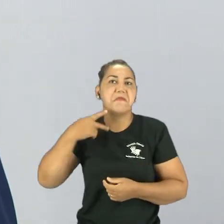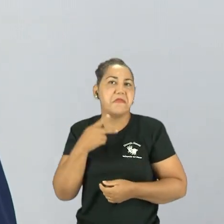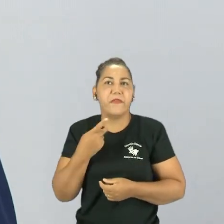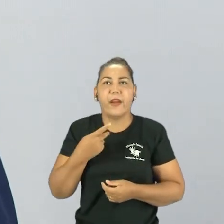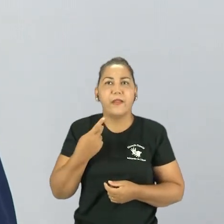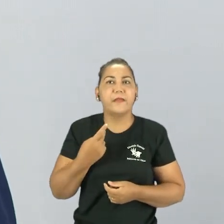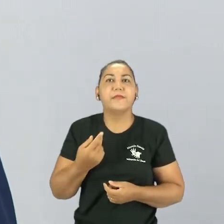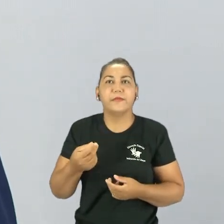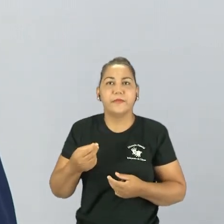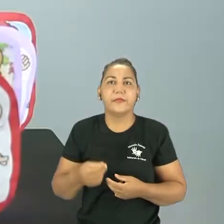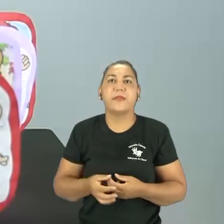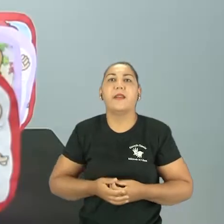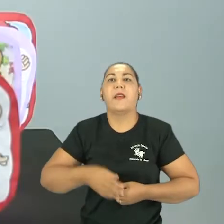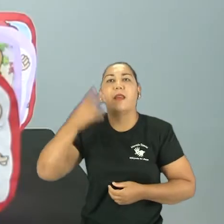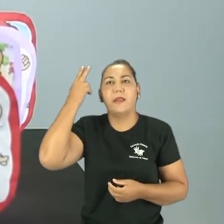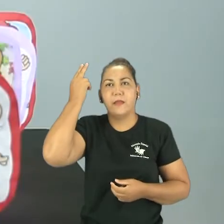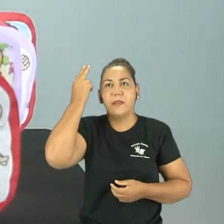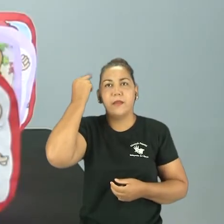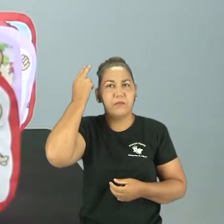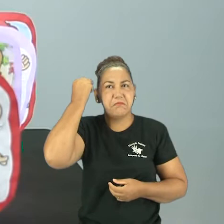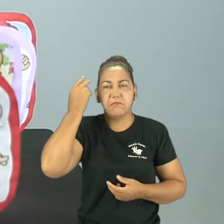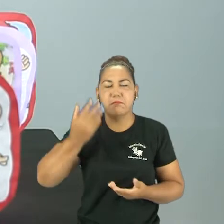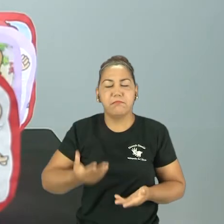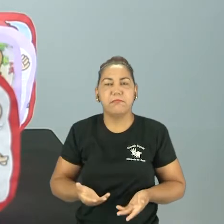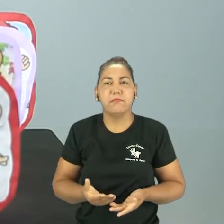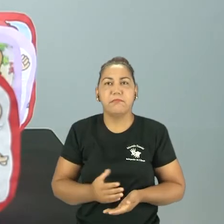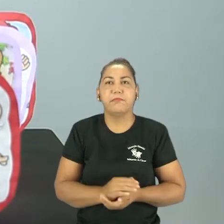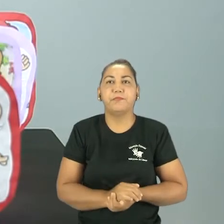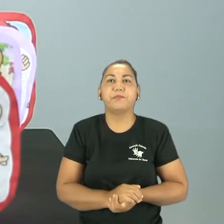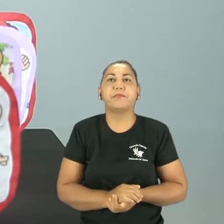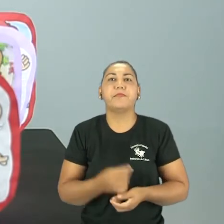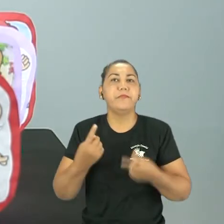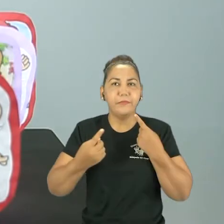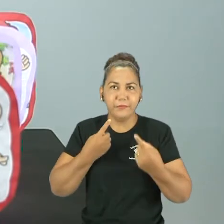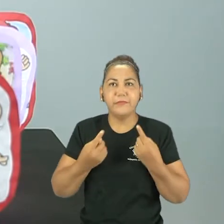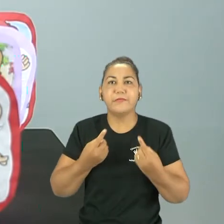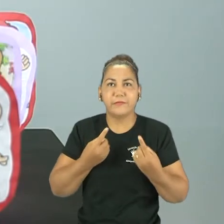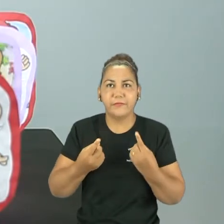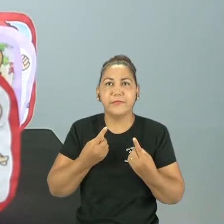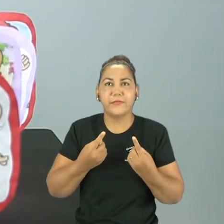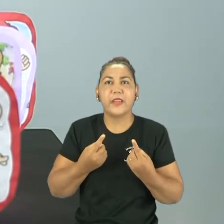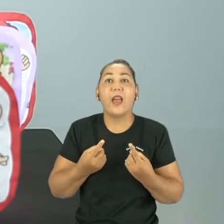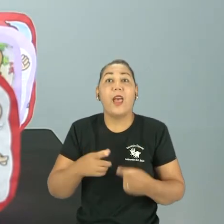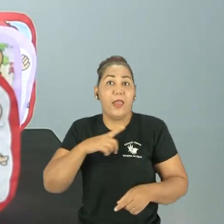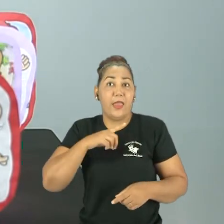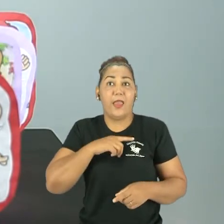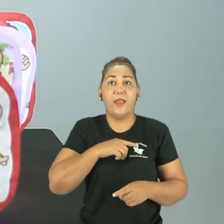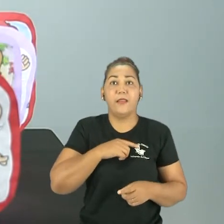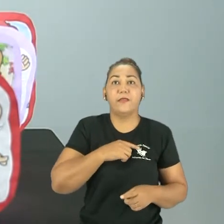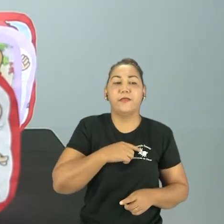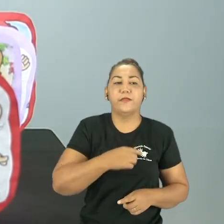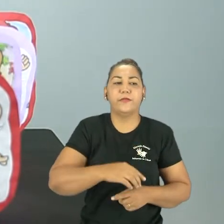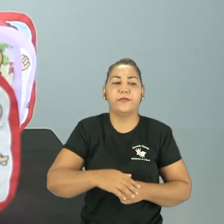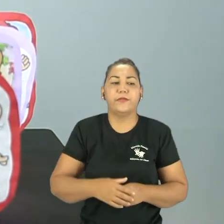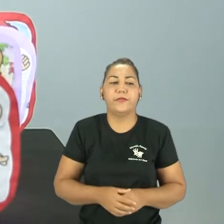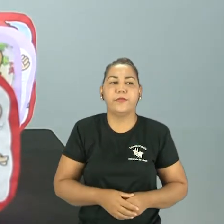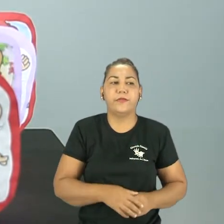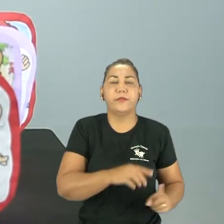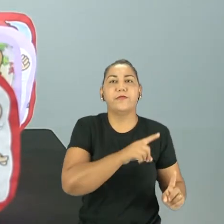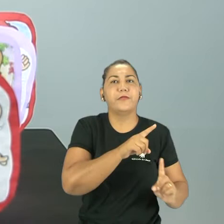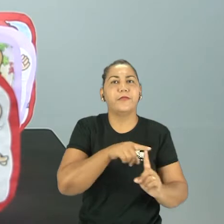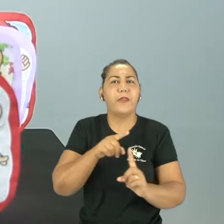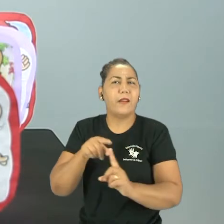aqueles balões normais. E existem vários e vários outros tipos, né, de balões.